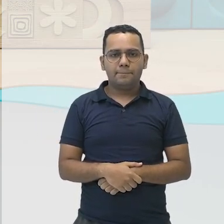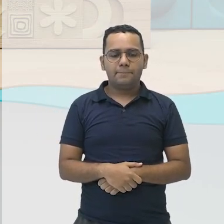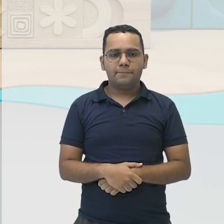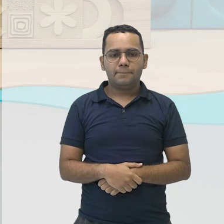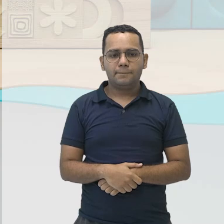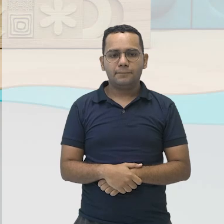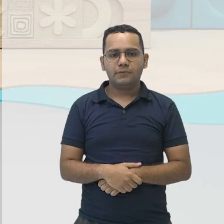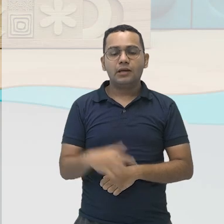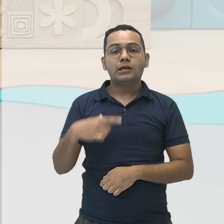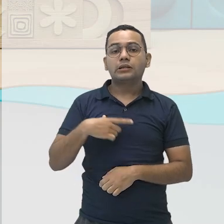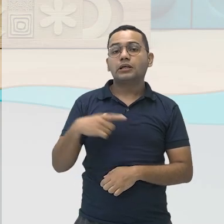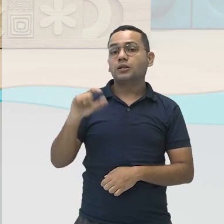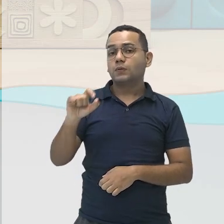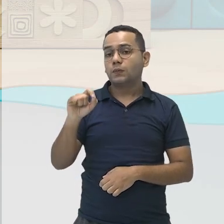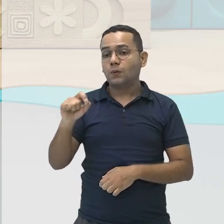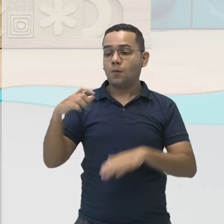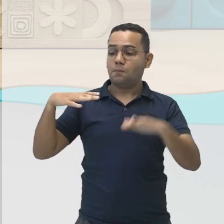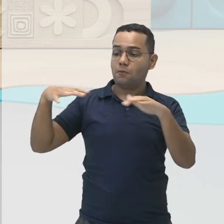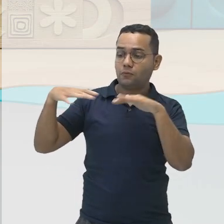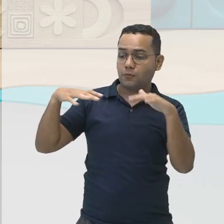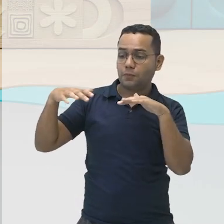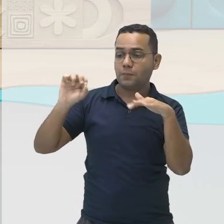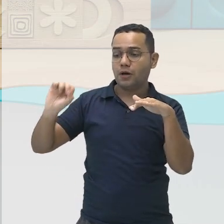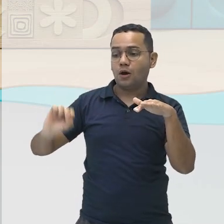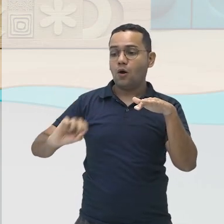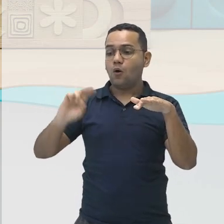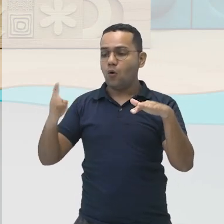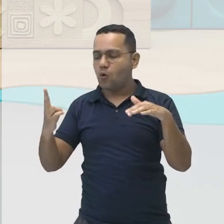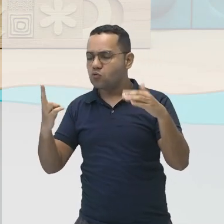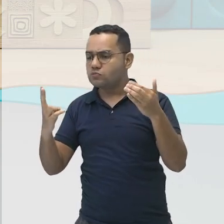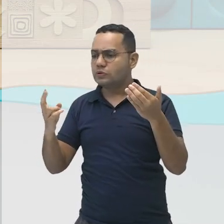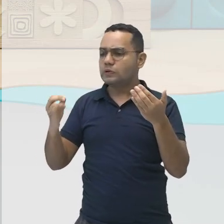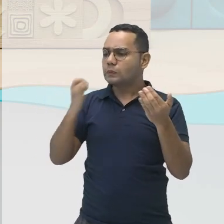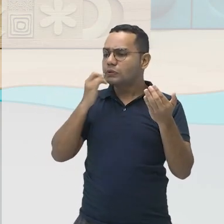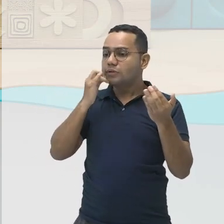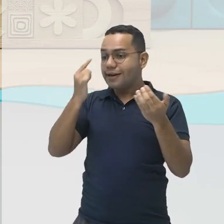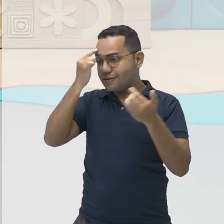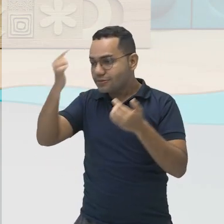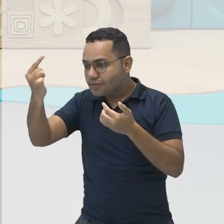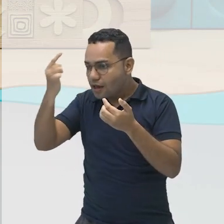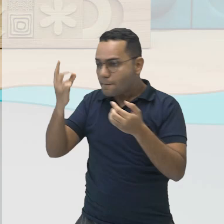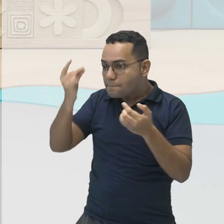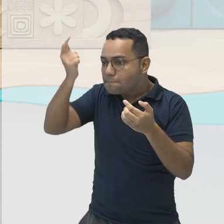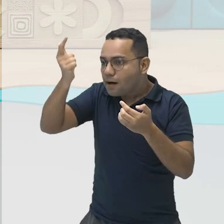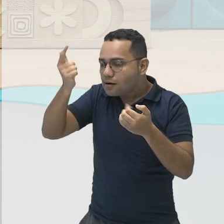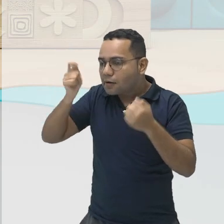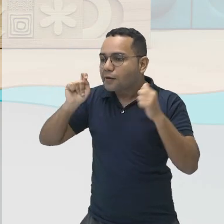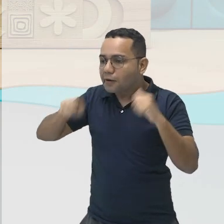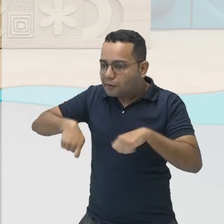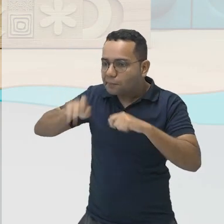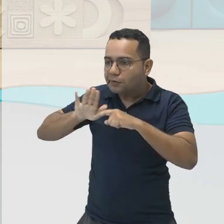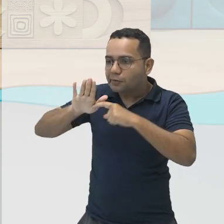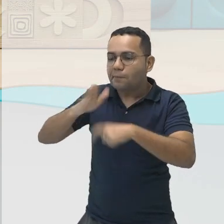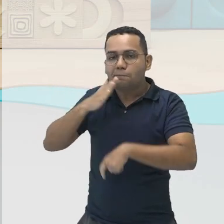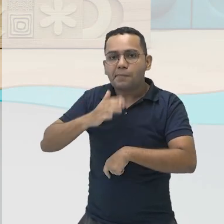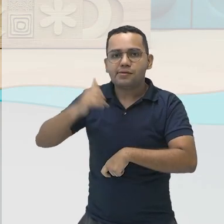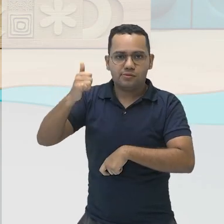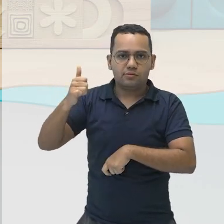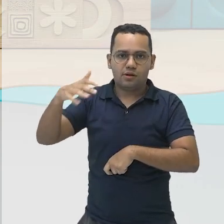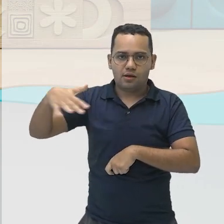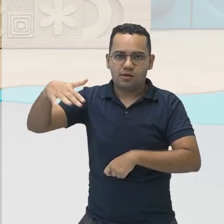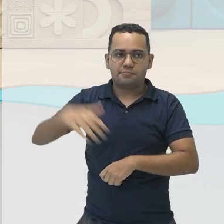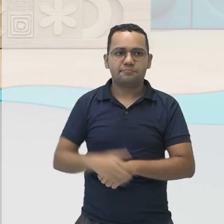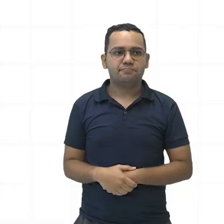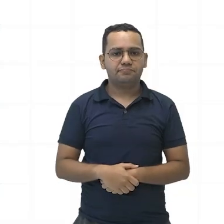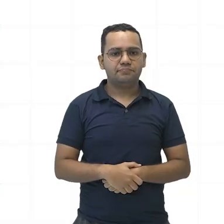aquelas manobras, aquelas situações ali dentro daquela situação. Ok? Agora vamos ver o que são primeiros